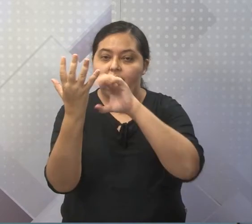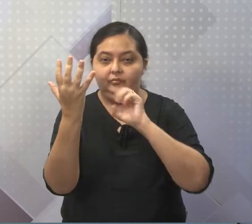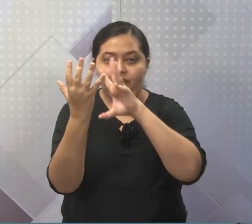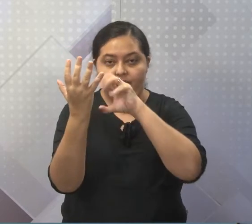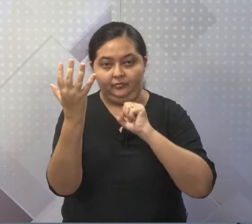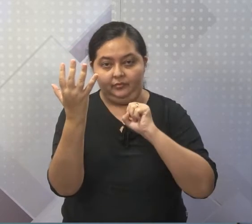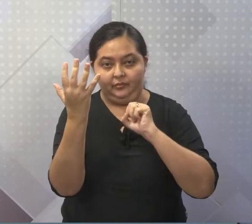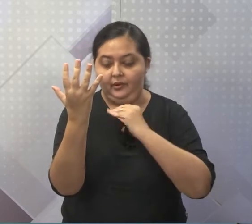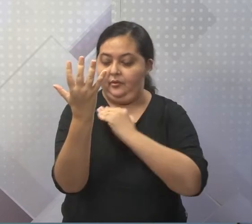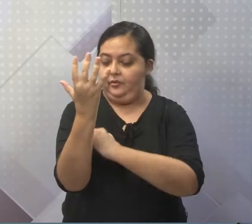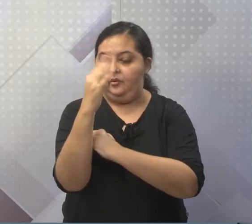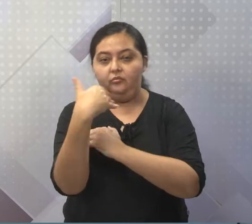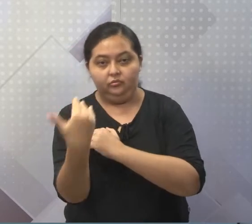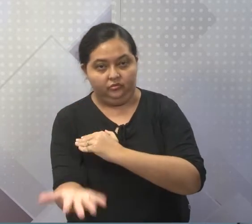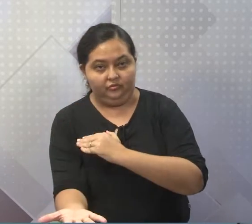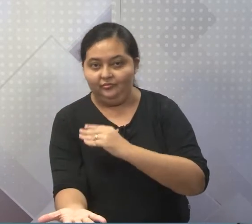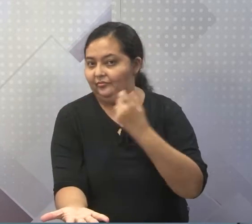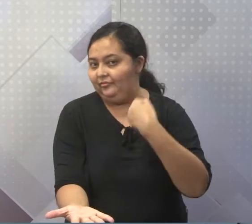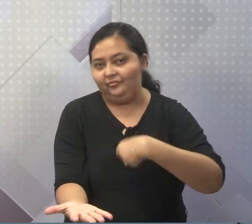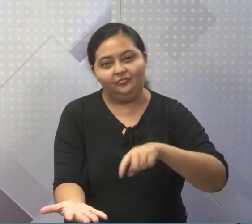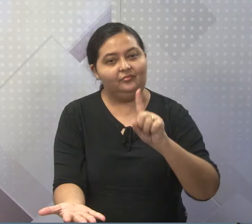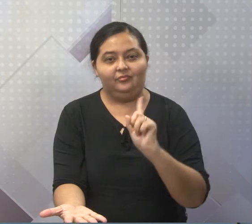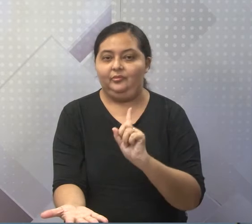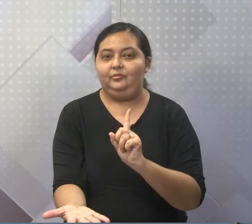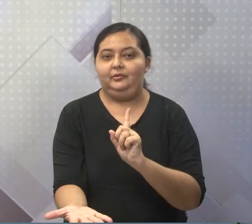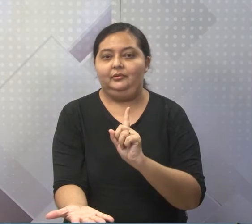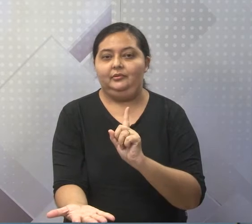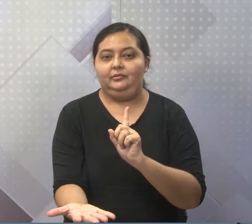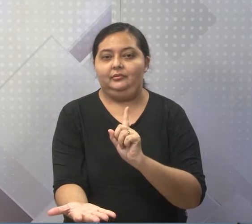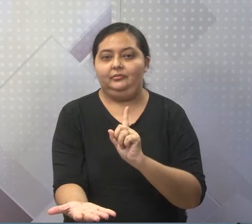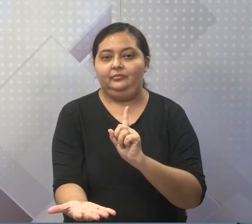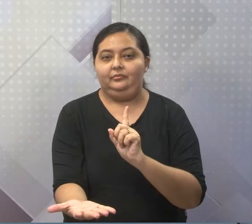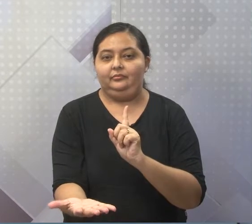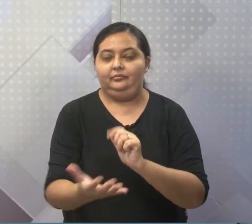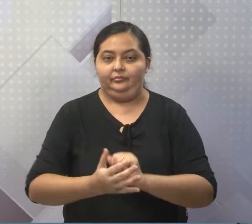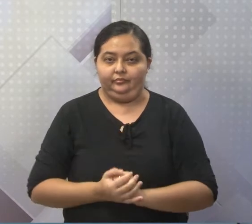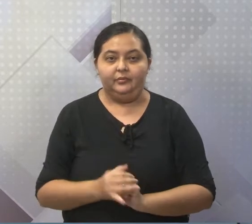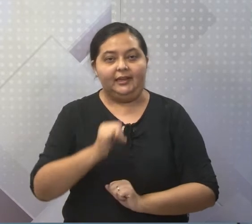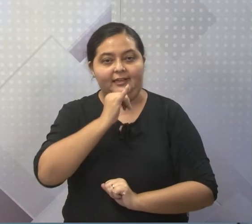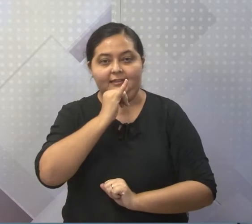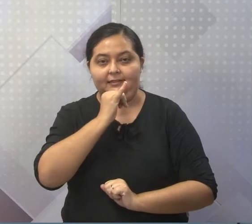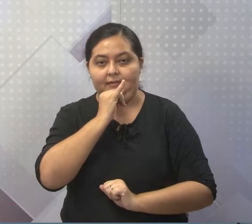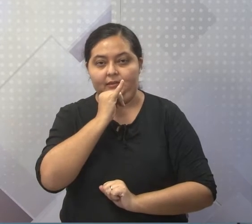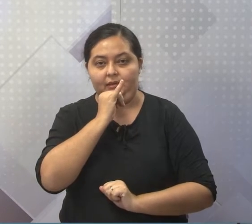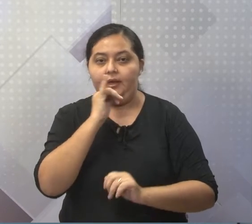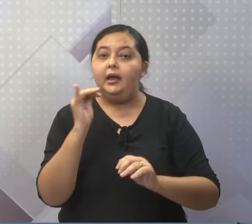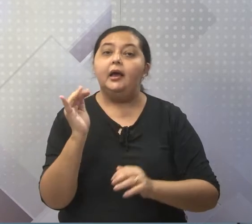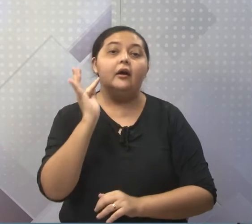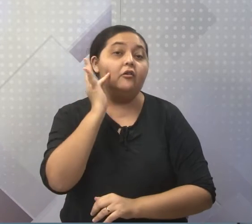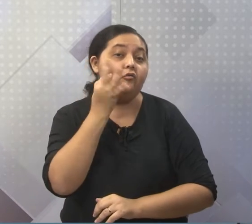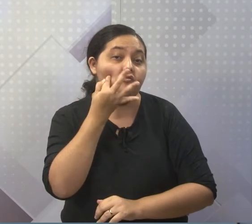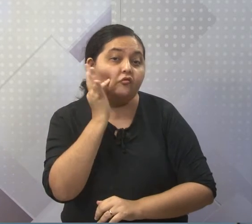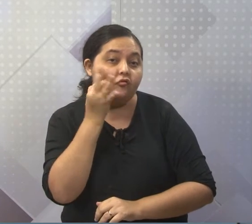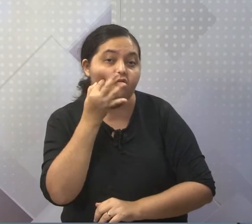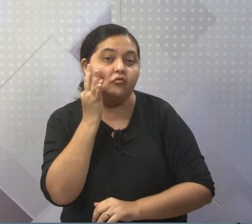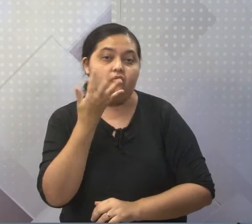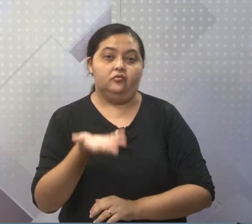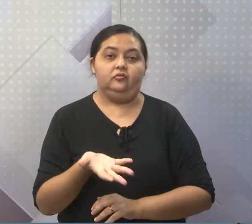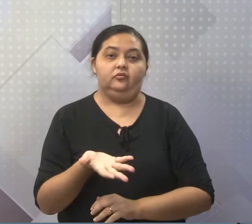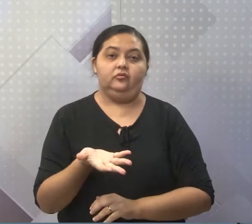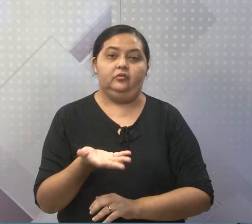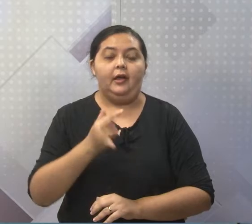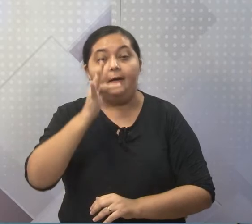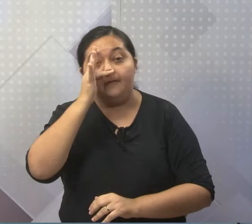vegetação sem destruir sem matar sem derrubar sem desmatar a gente tem por exemplo as frutas e os frutos